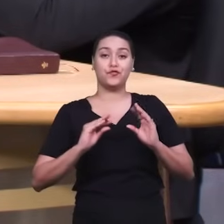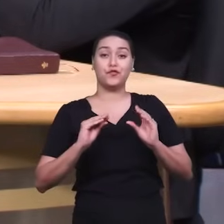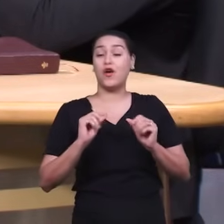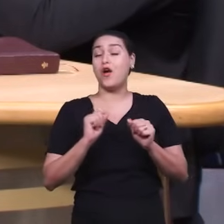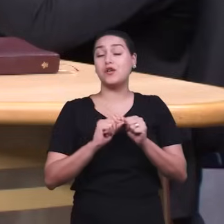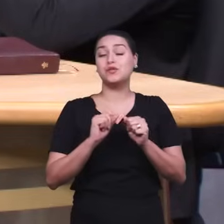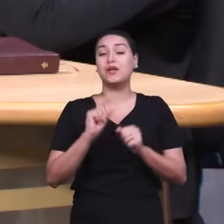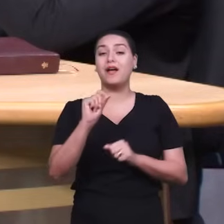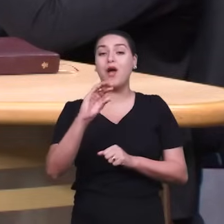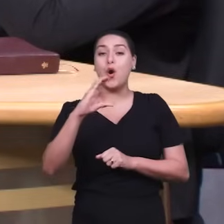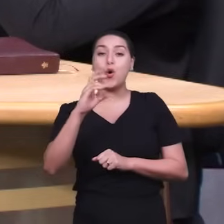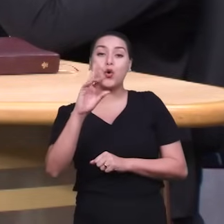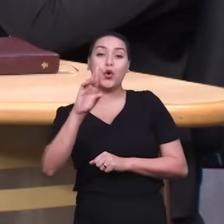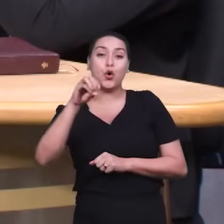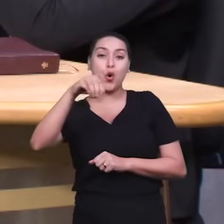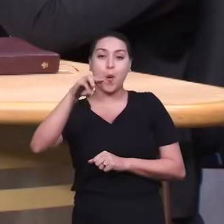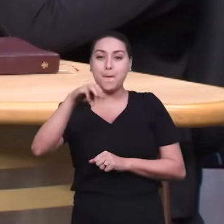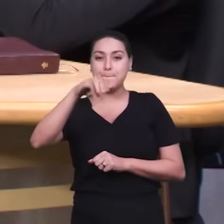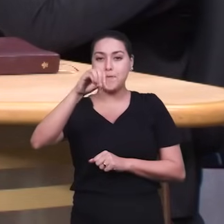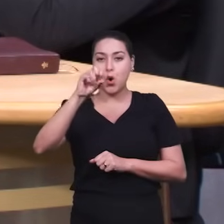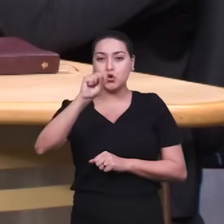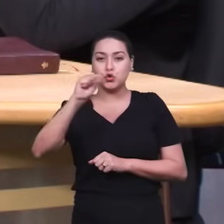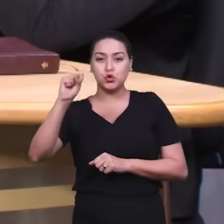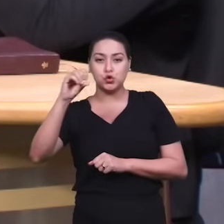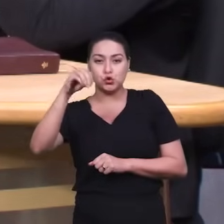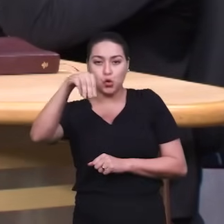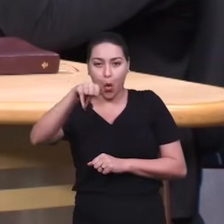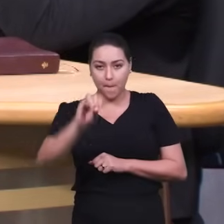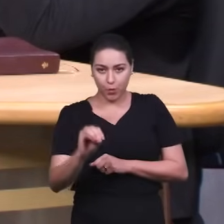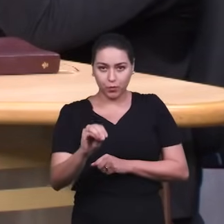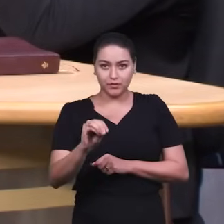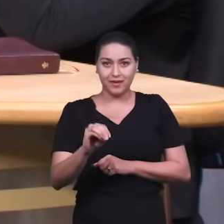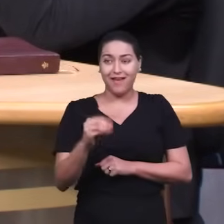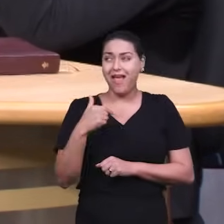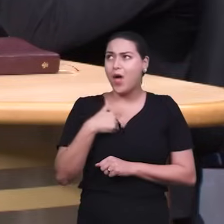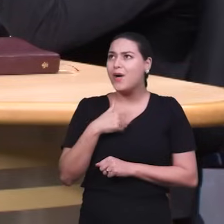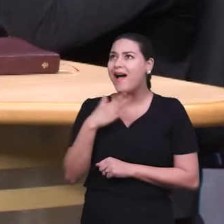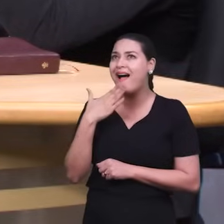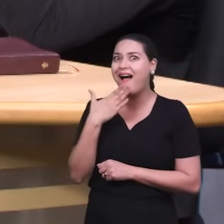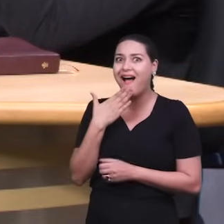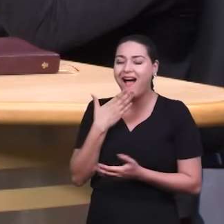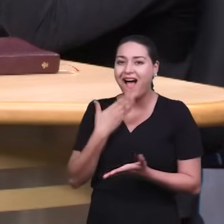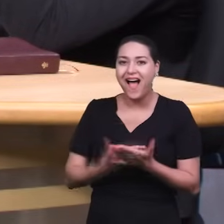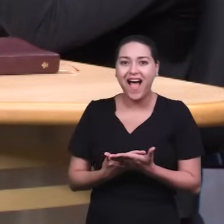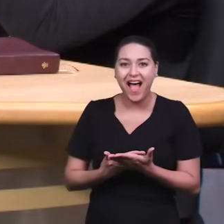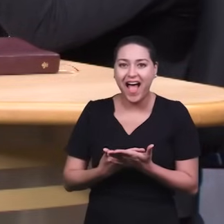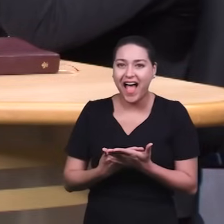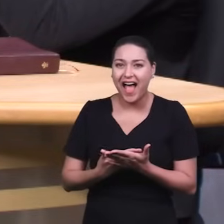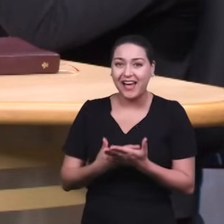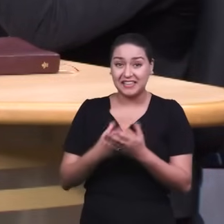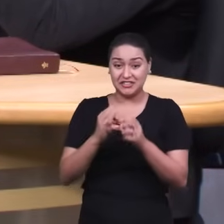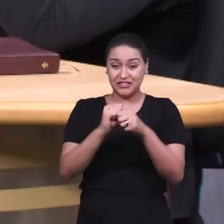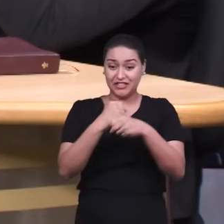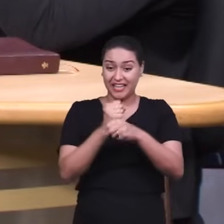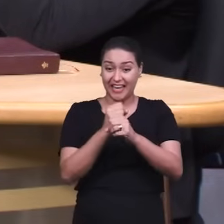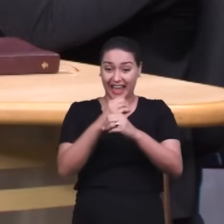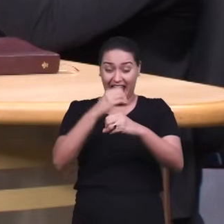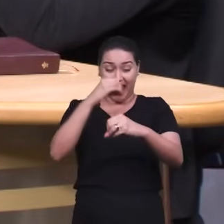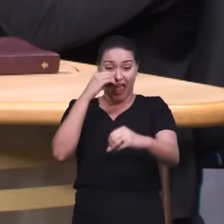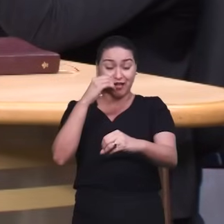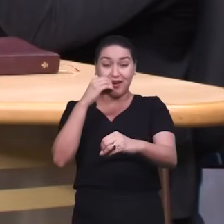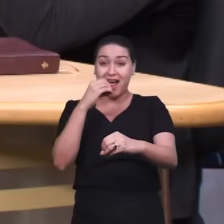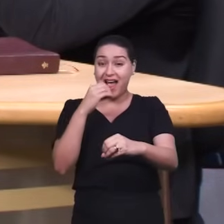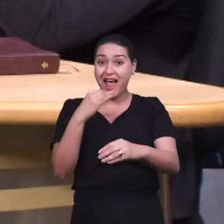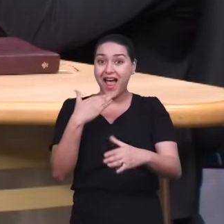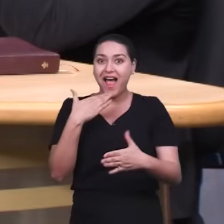nossos cromossomos. Então, essa compactação é que eu acho incrível, né? Eu acho que o senhor,